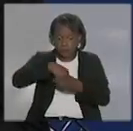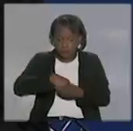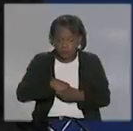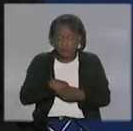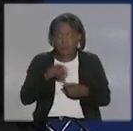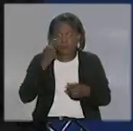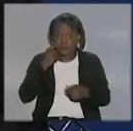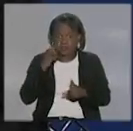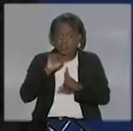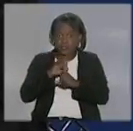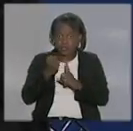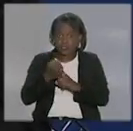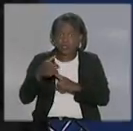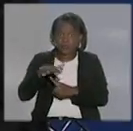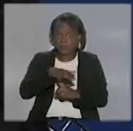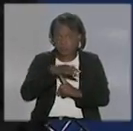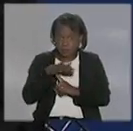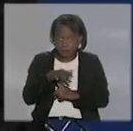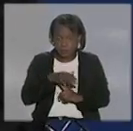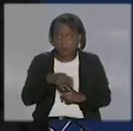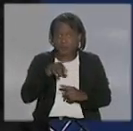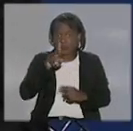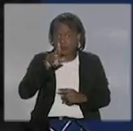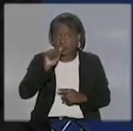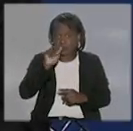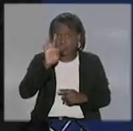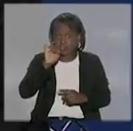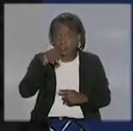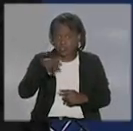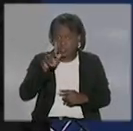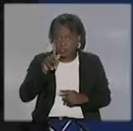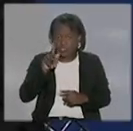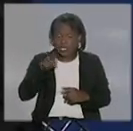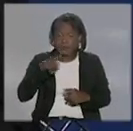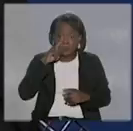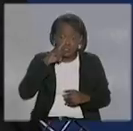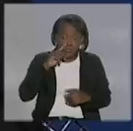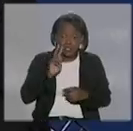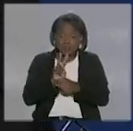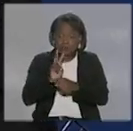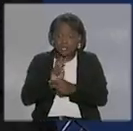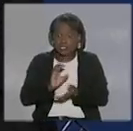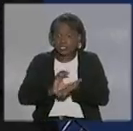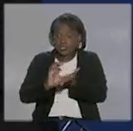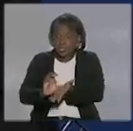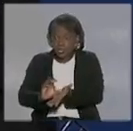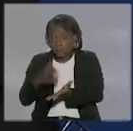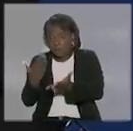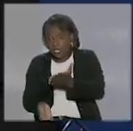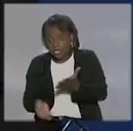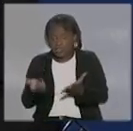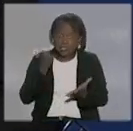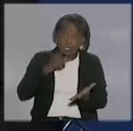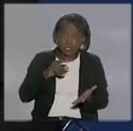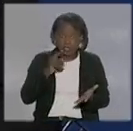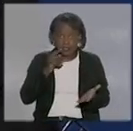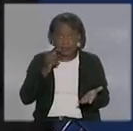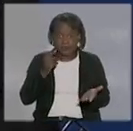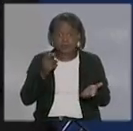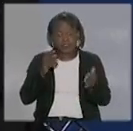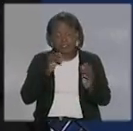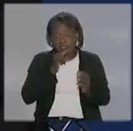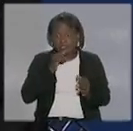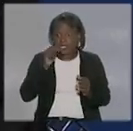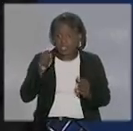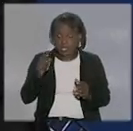da variável socioambiental no modelo de rating de crédito do cliente, né? O que ela está dizendo ali? Que se o cliente